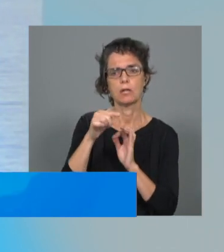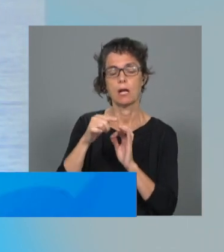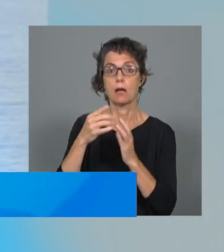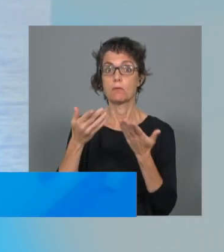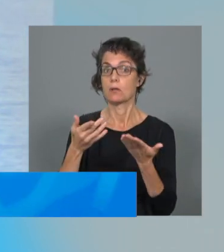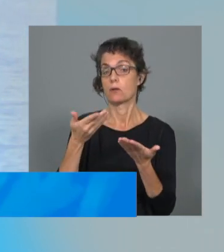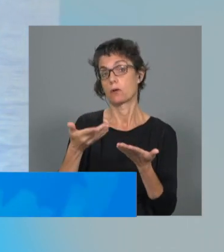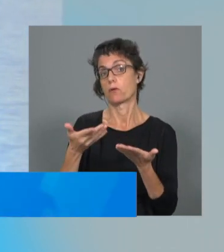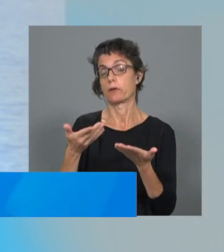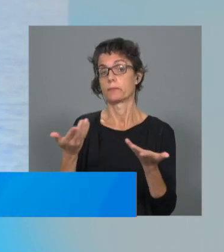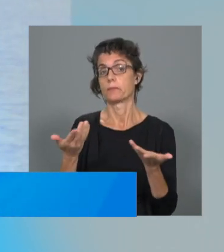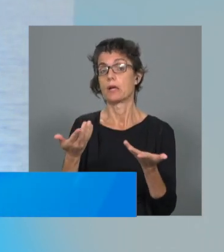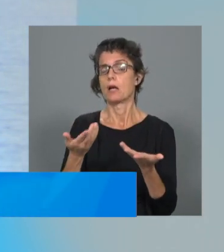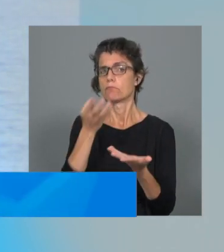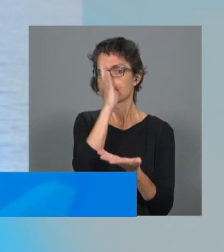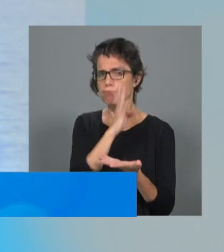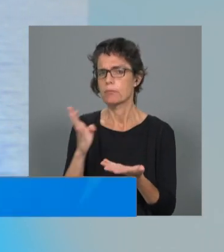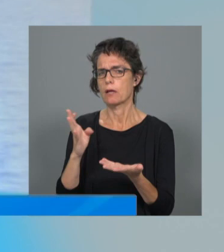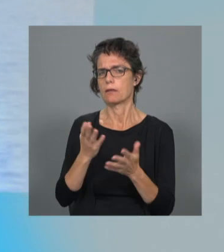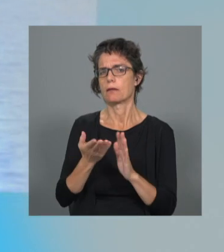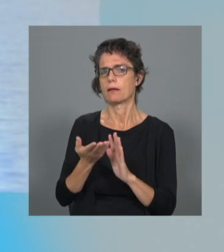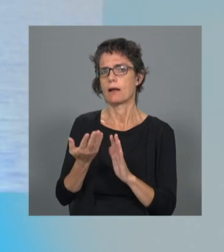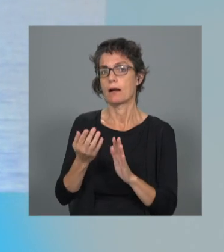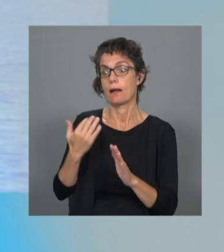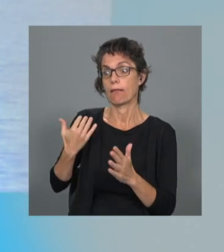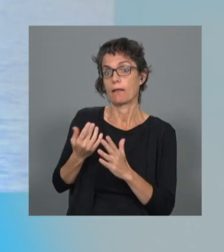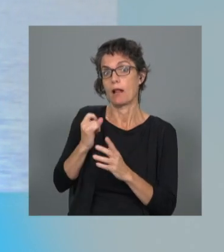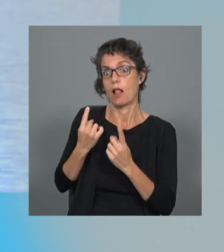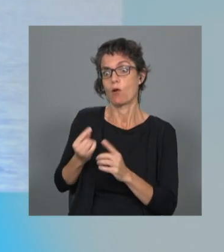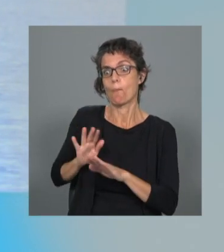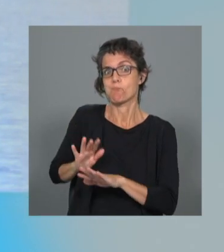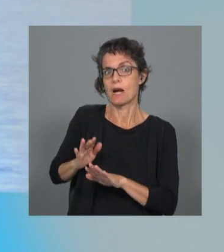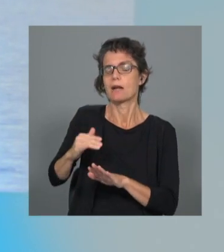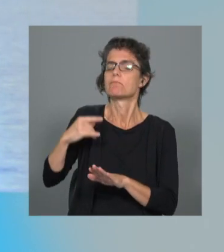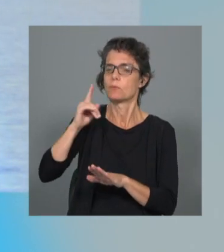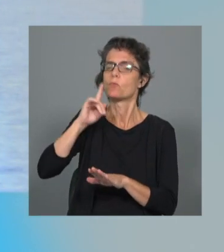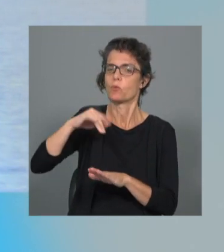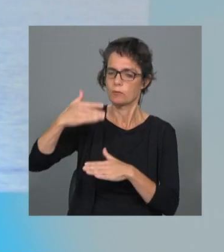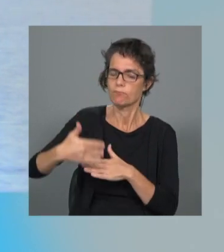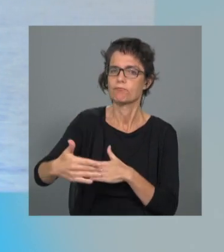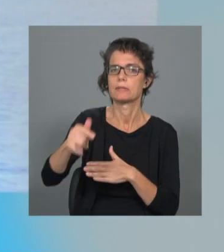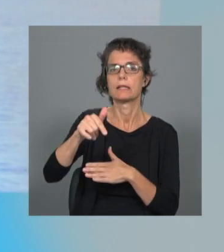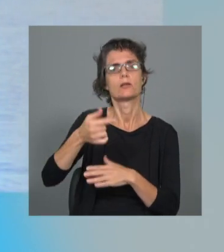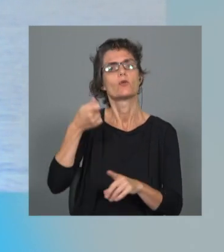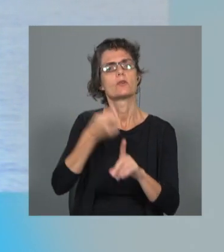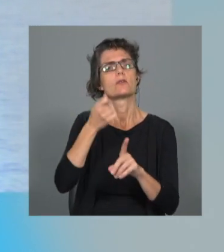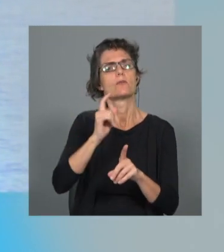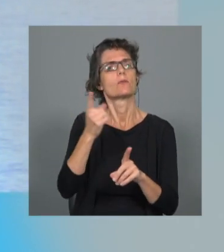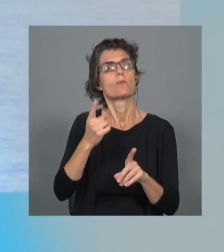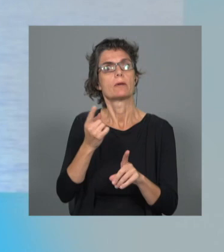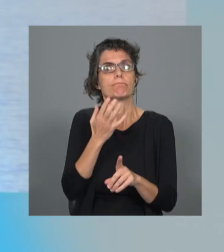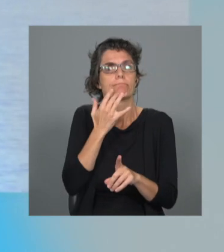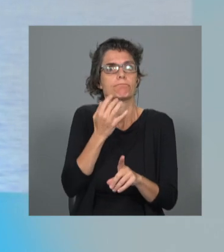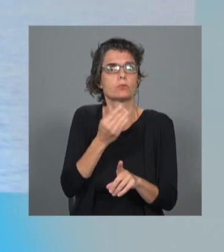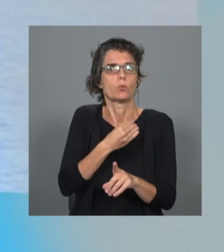de alguns hábitos interrompidos. O desafio é ainda marcado pela prudência sanitária, mas